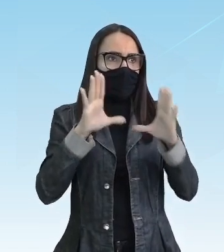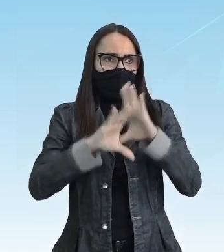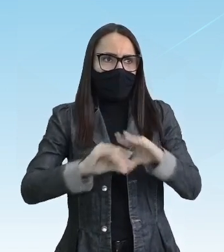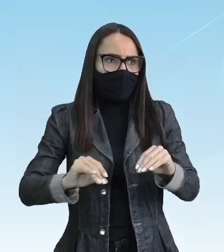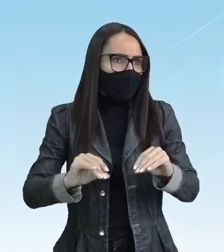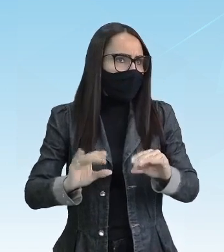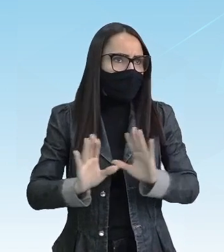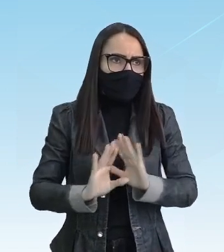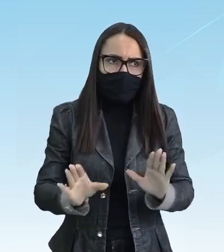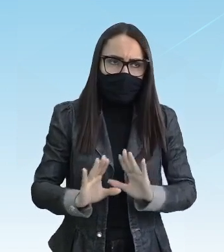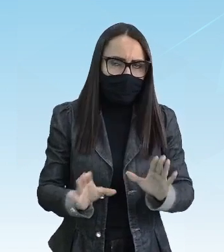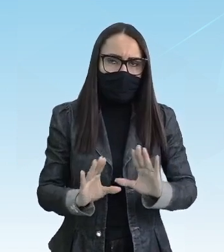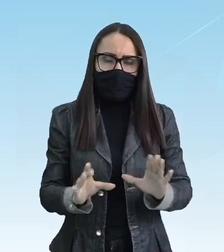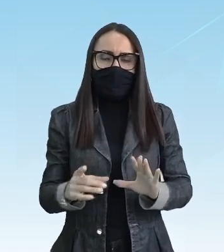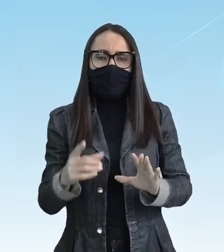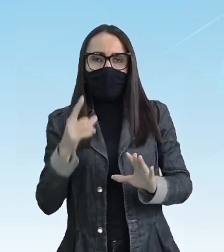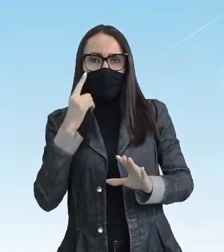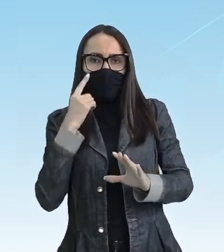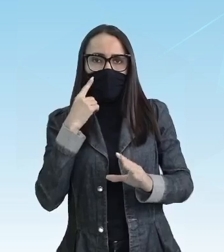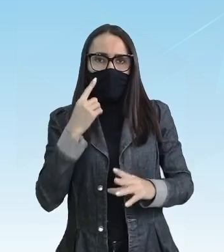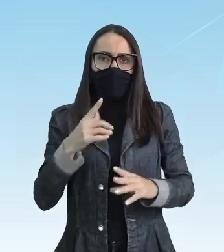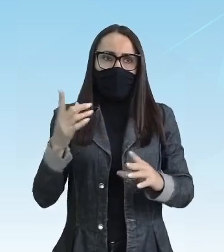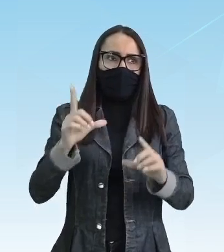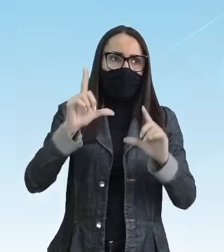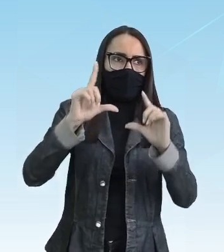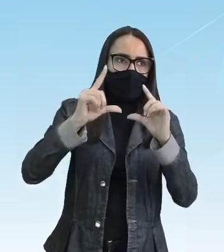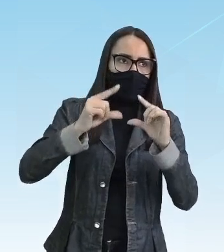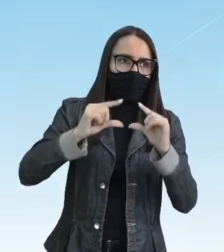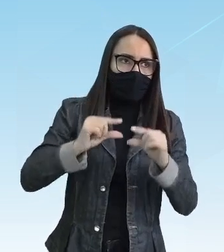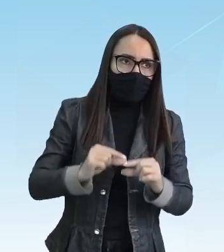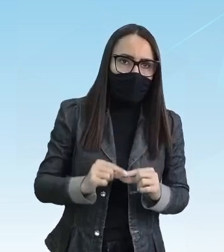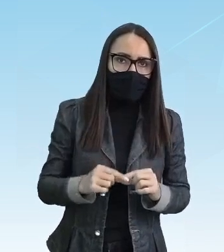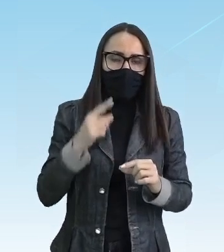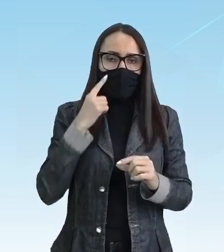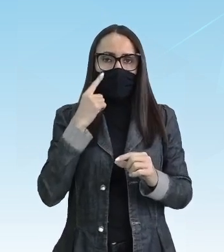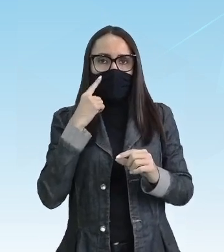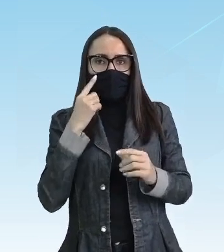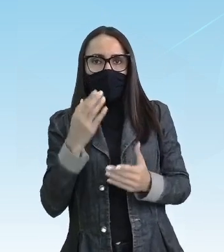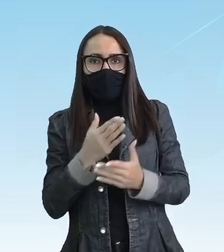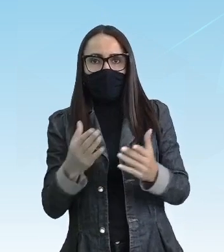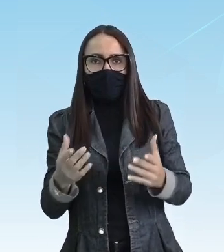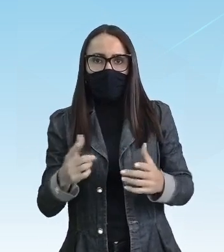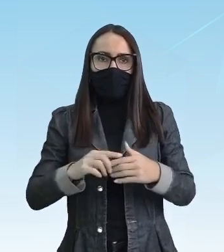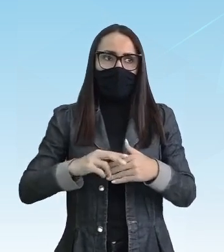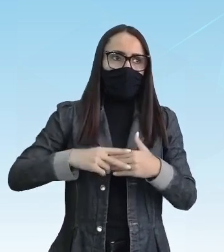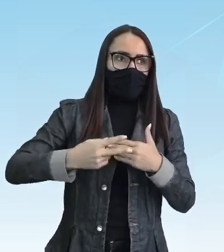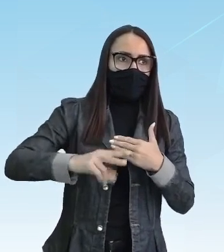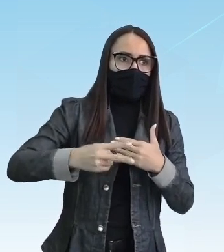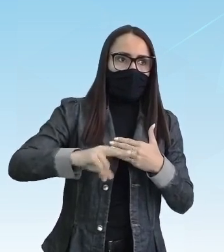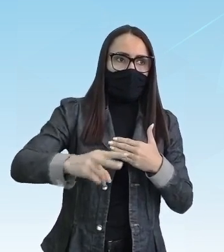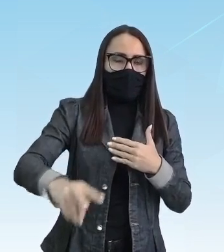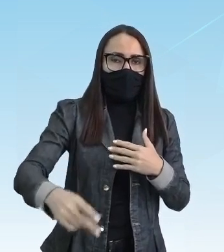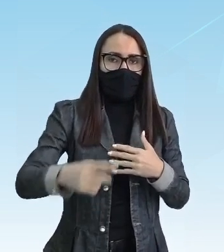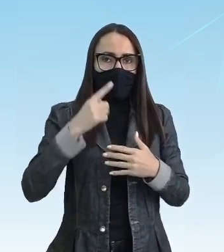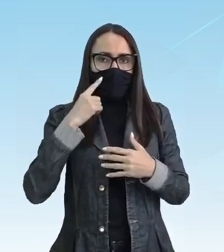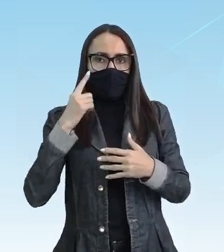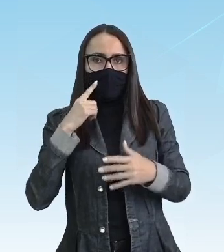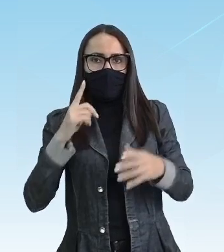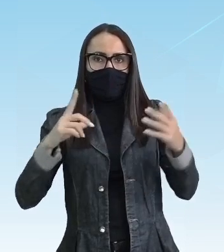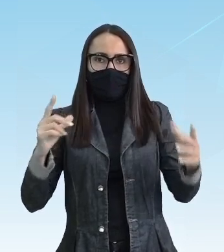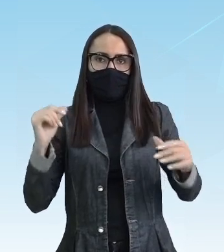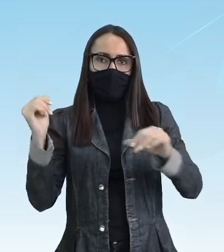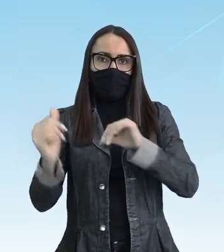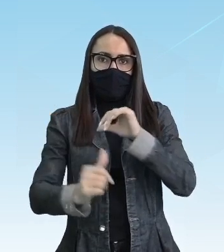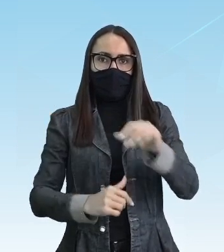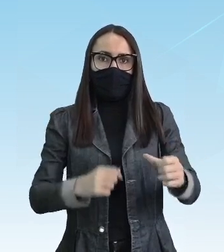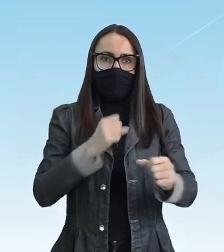desaparecem, sendo essa redução observada como consequência na fusão de